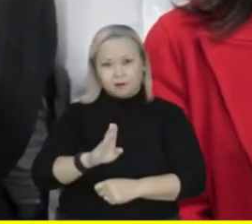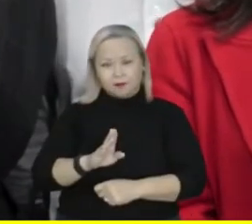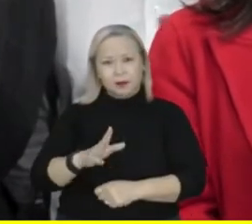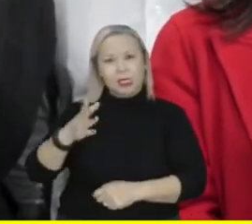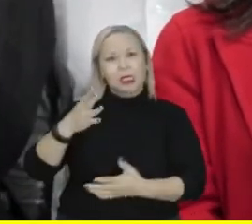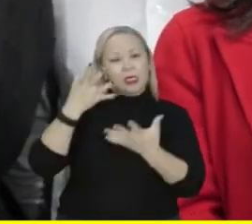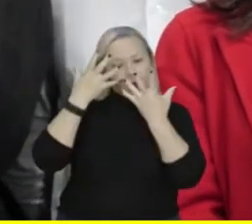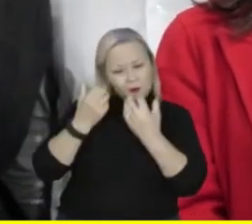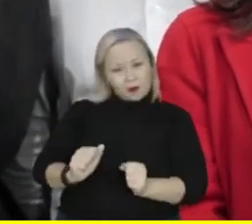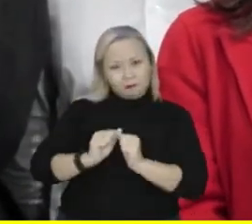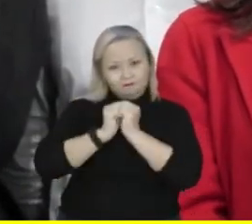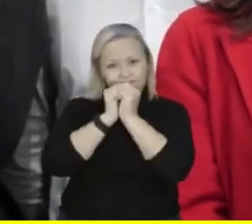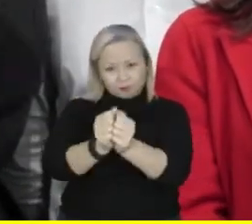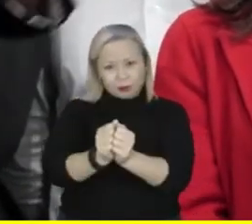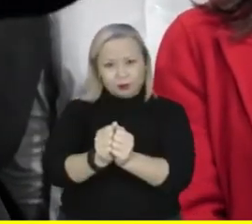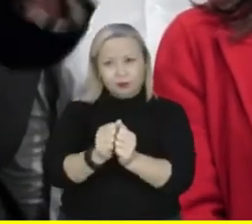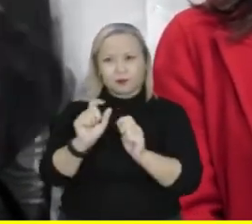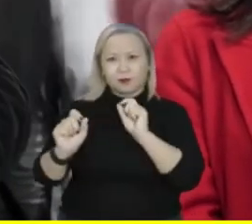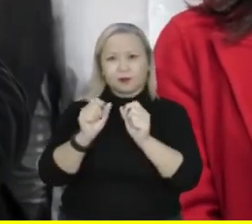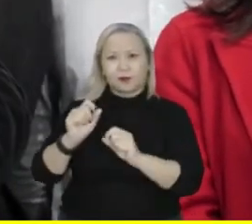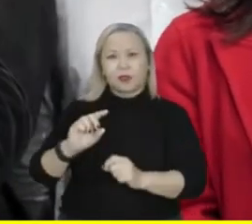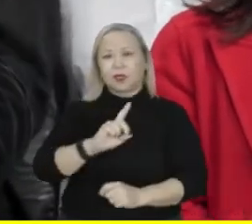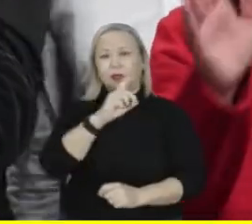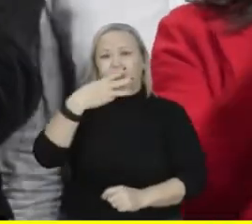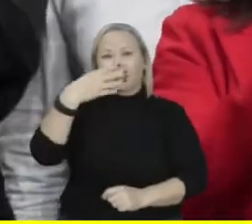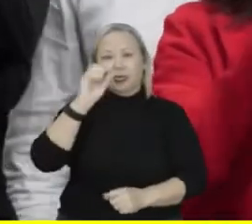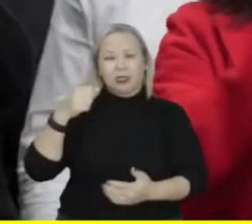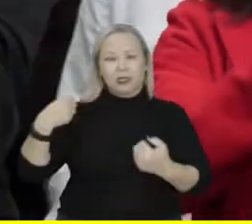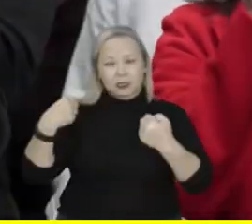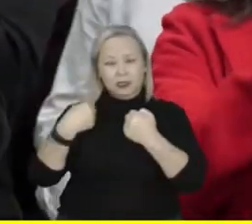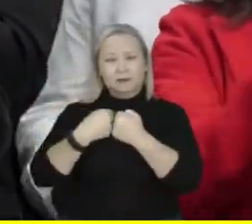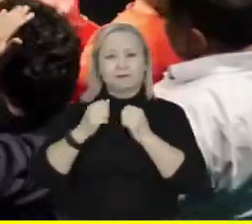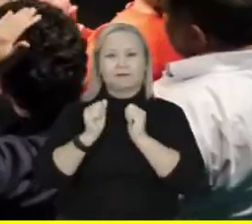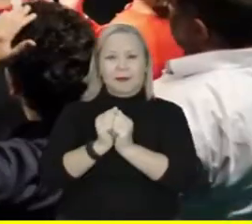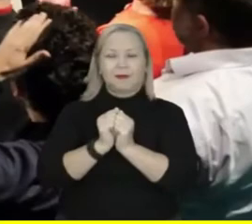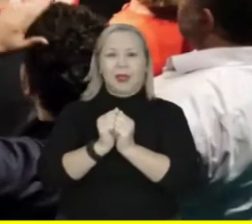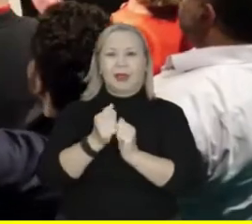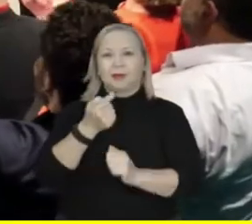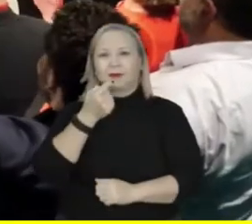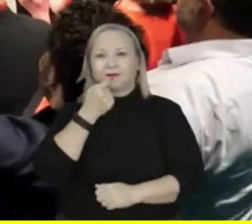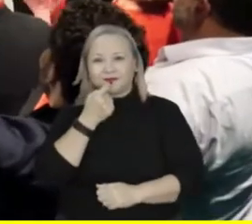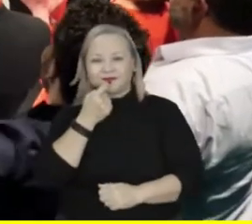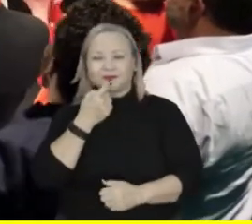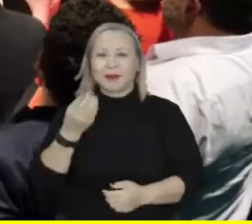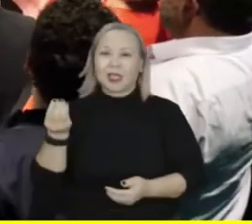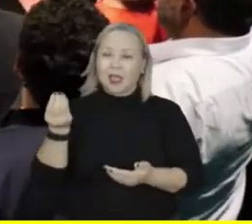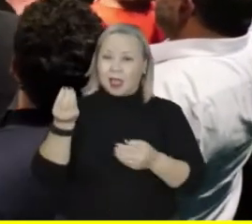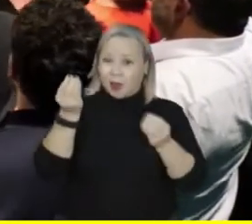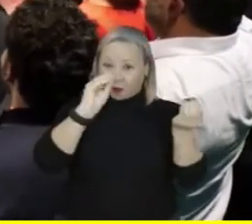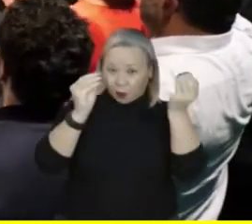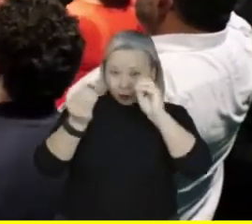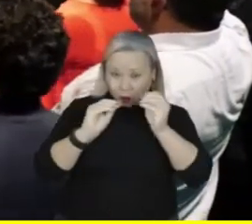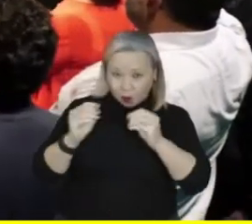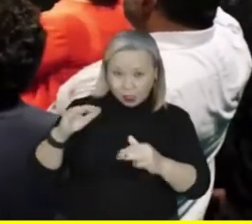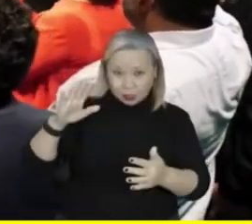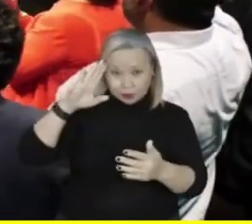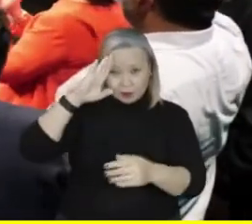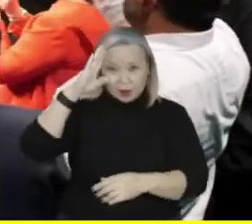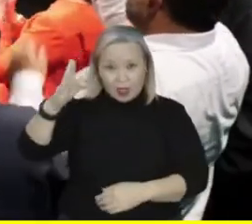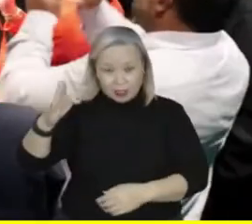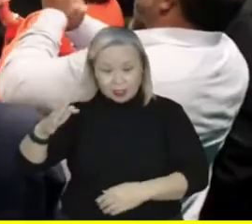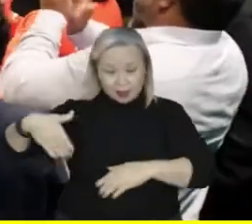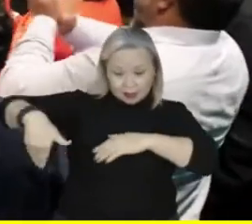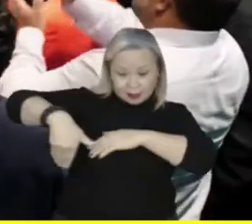que dia 30 tá muito perto um beijo no coração de vocês e até a Avenida Paulista quem quiser ir até